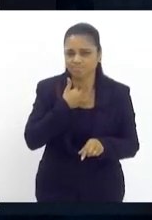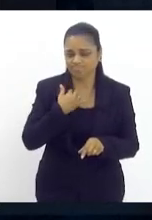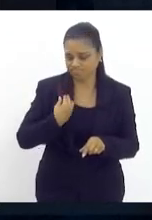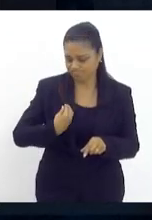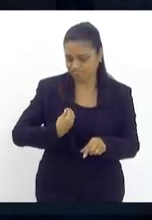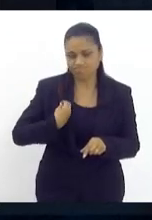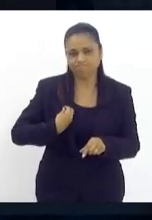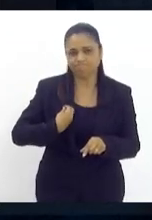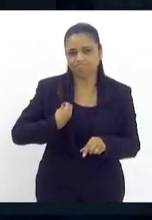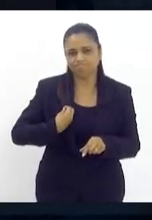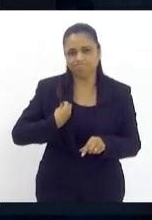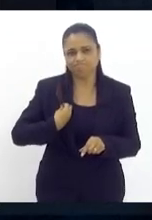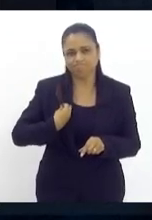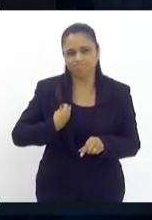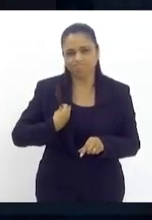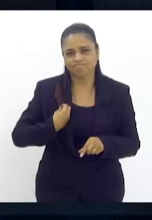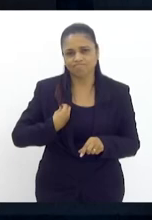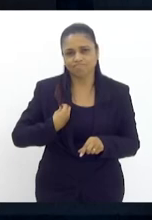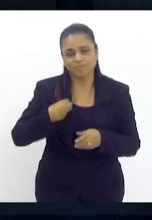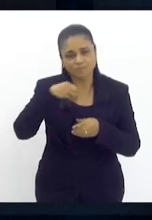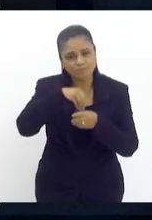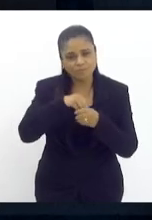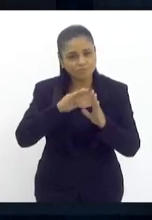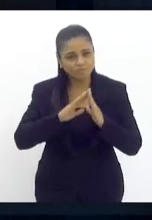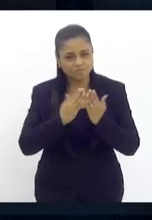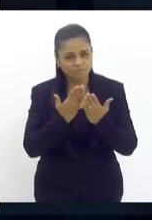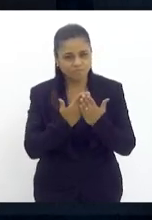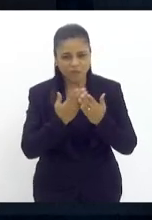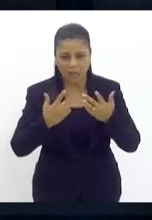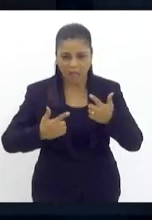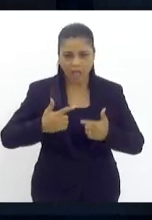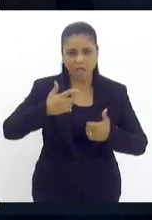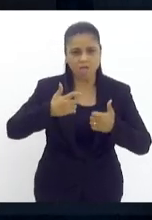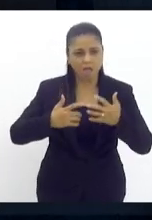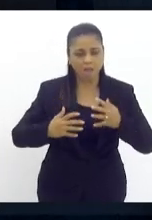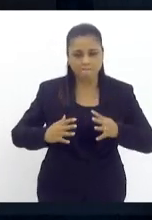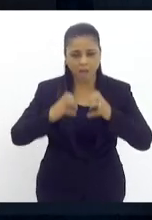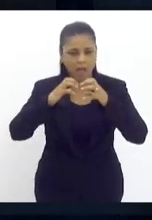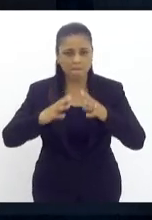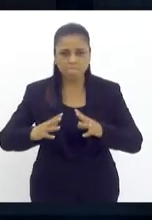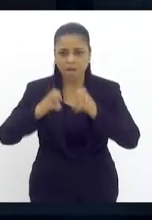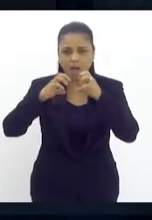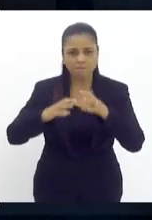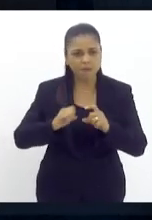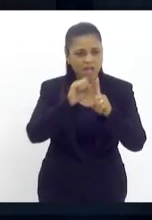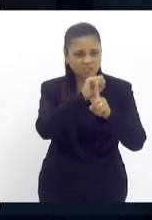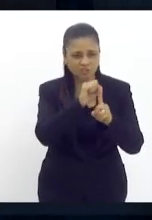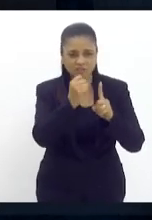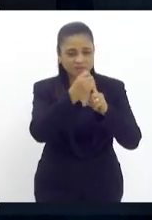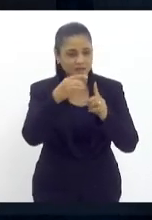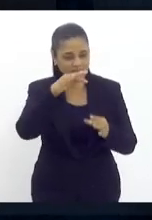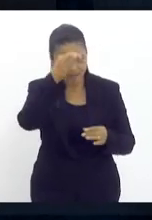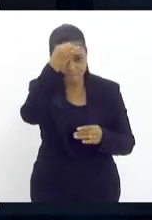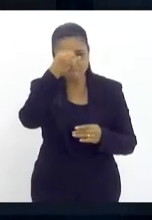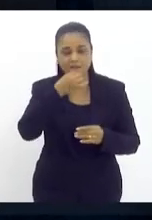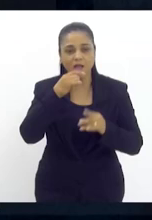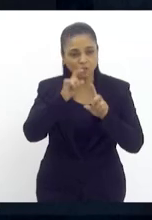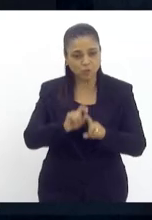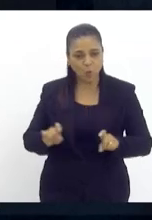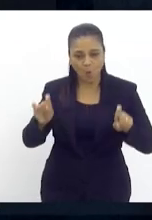ali dentro da escola, numa guerra, né? Ah, nós vivemos uma sociedade da imagem do